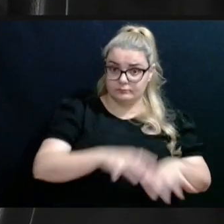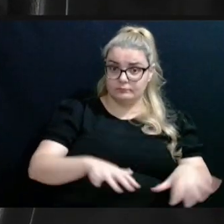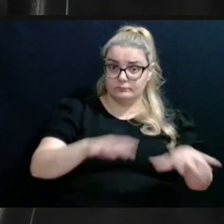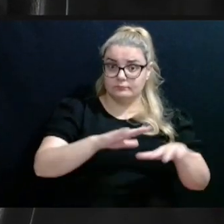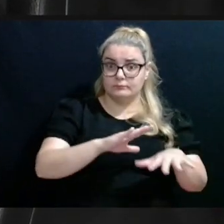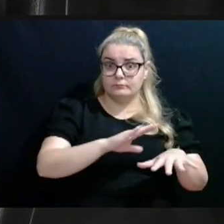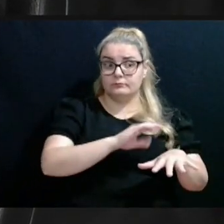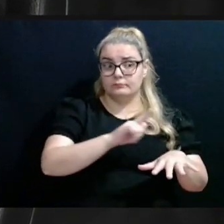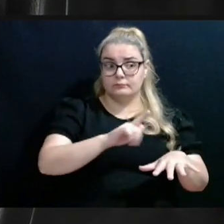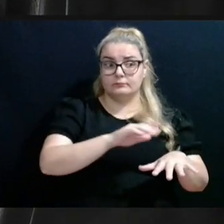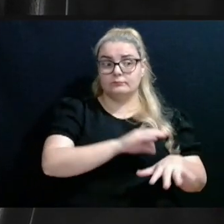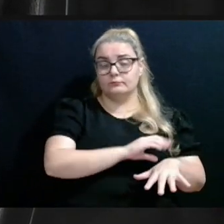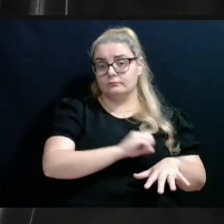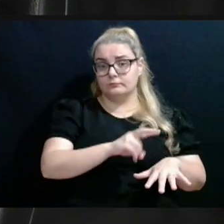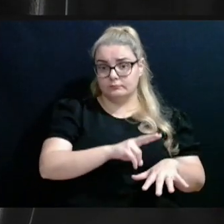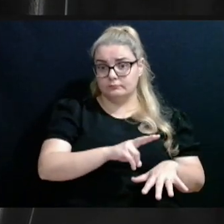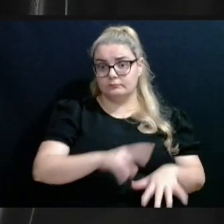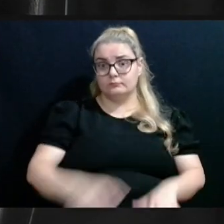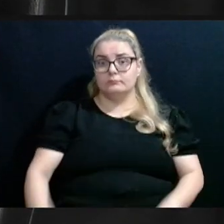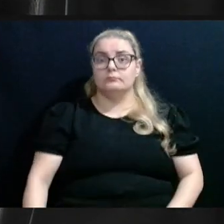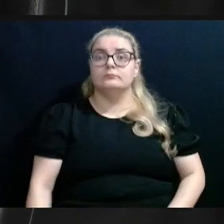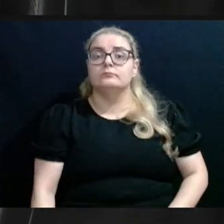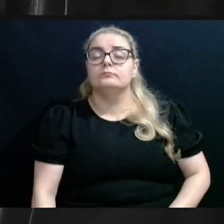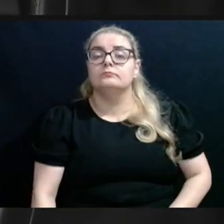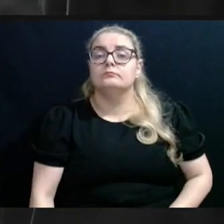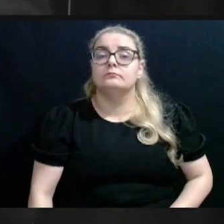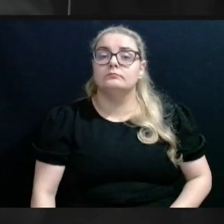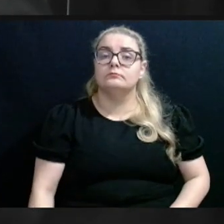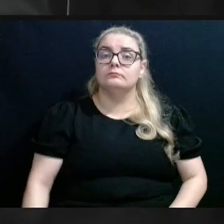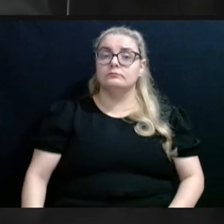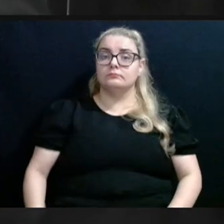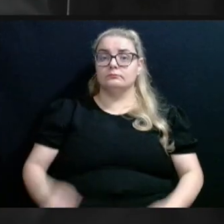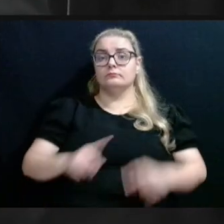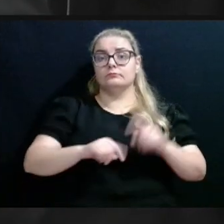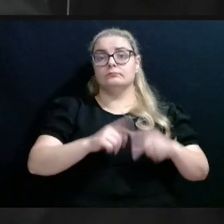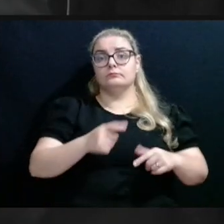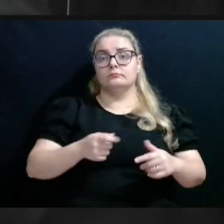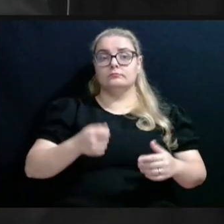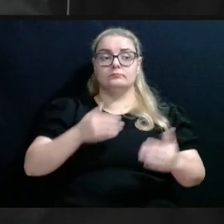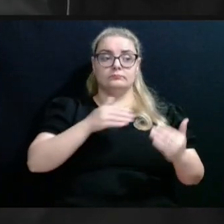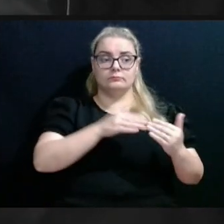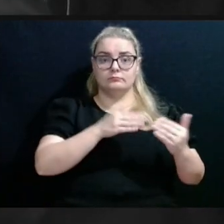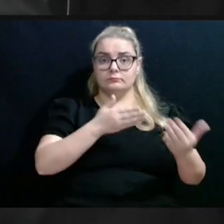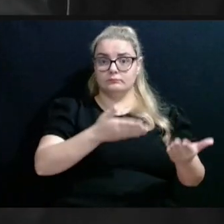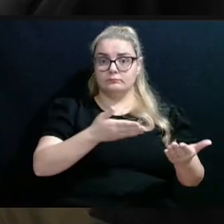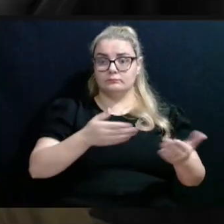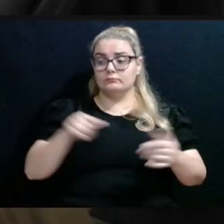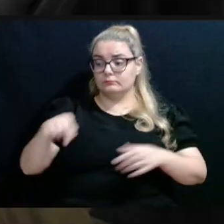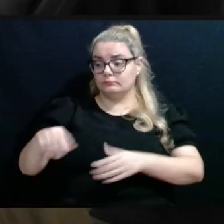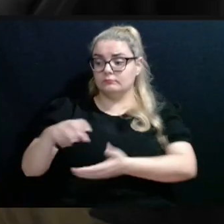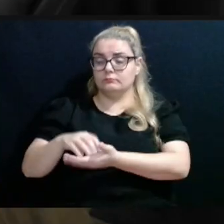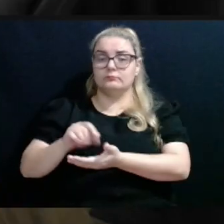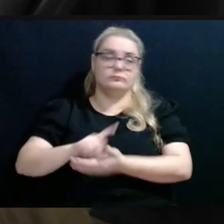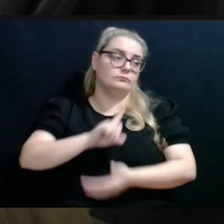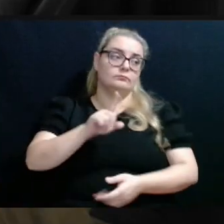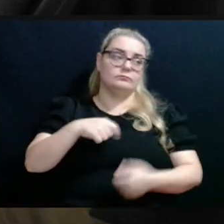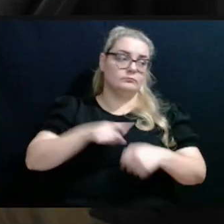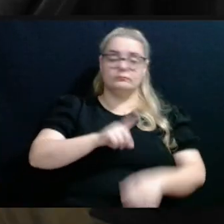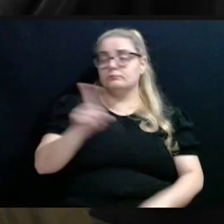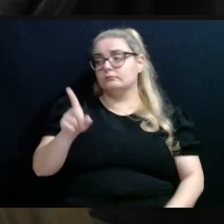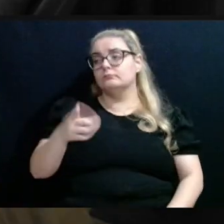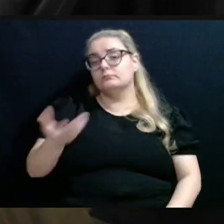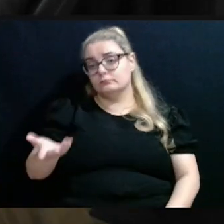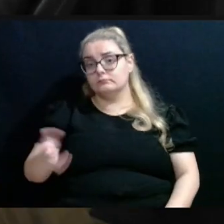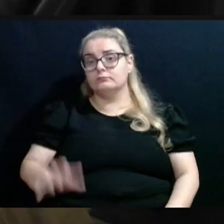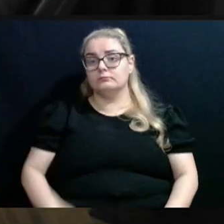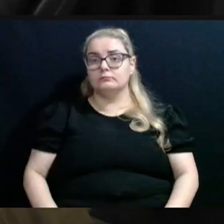Verde, etc., encontram o mesmo produto lá que encontrava aqui. Então não precisa ir ao centro. Não precisa ir ao centro. Então esvaziou o